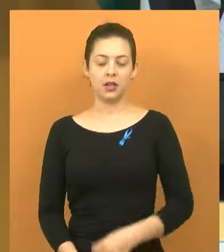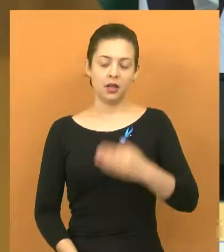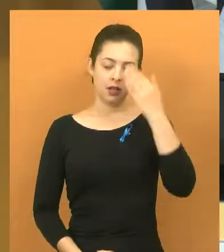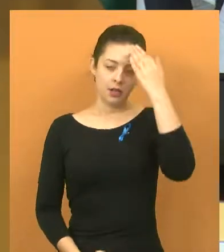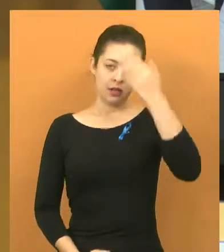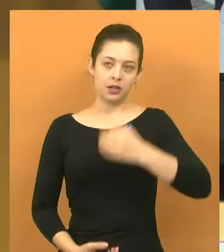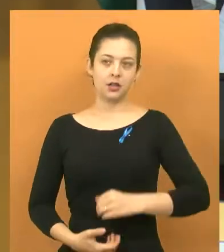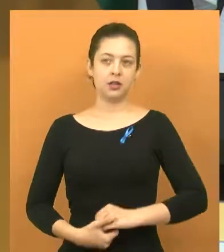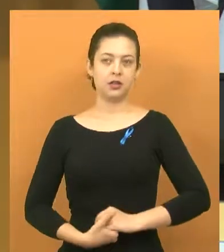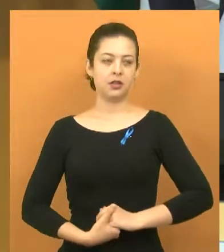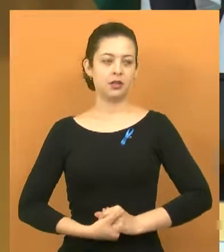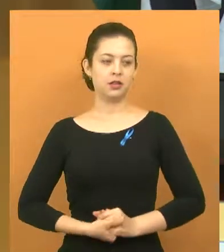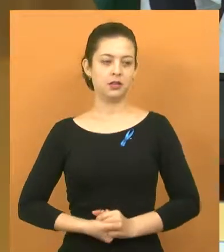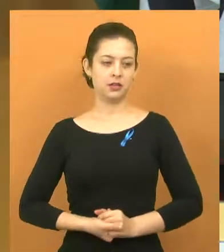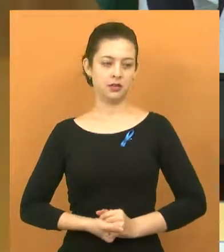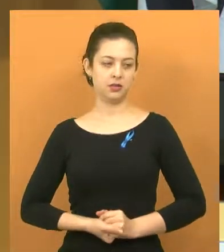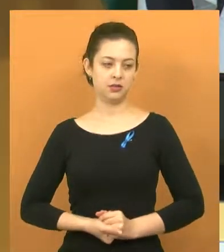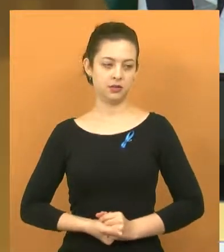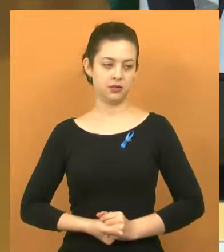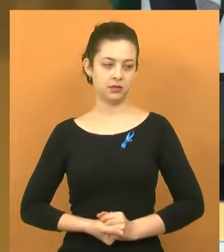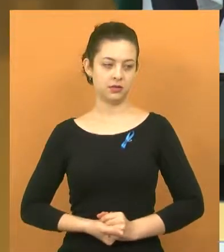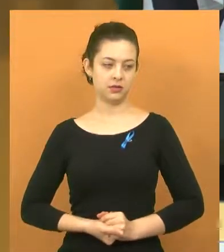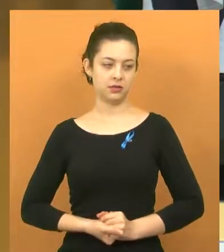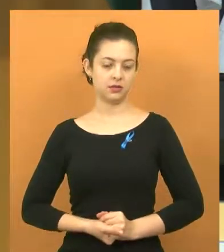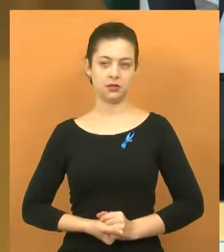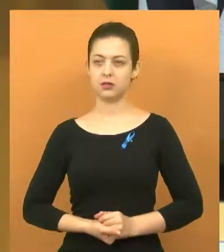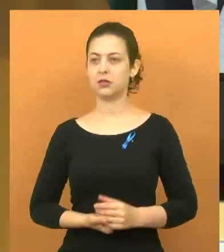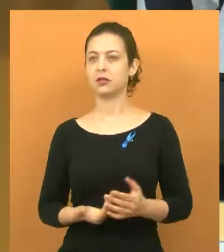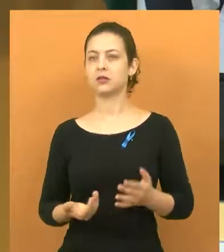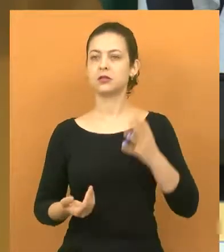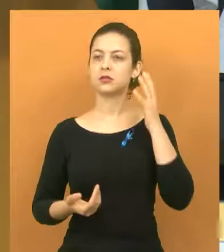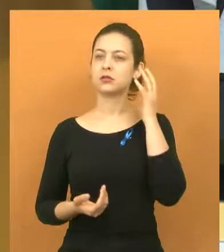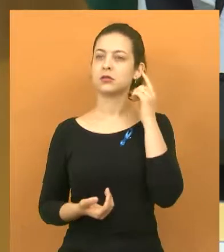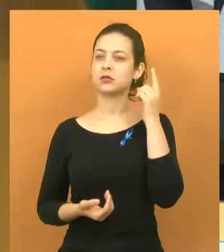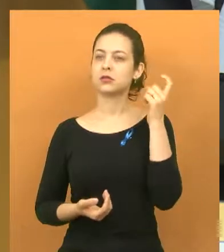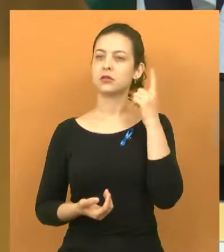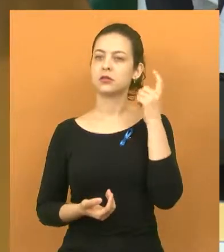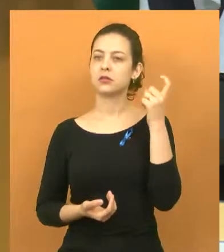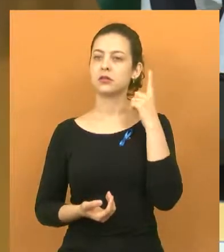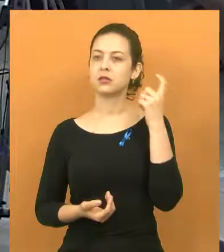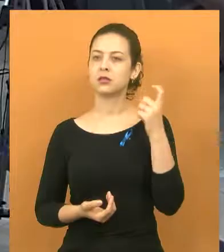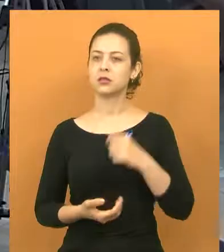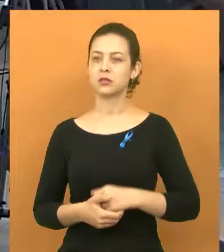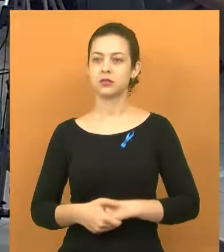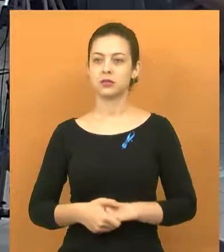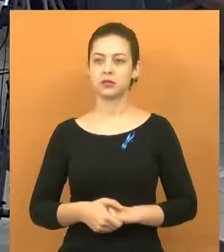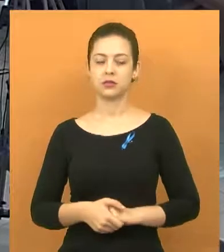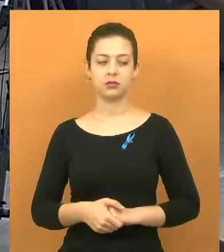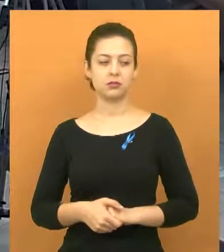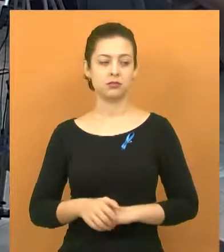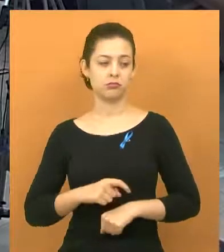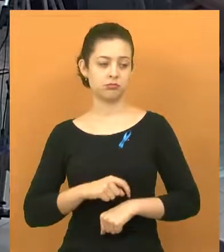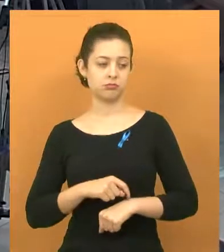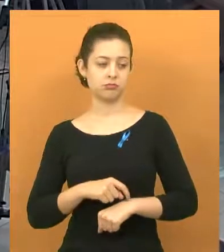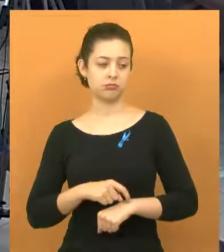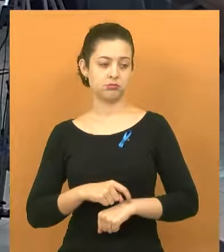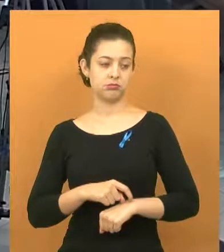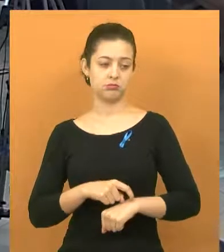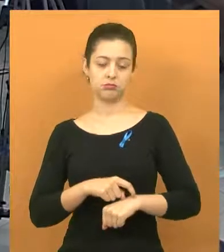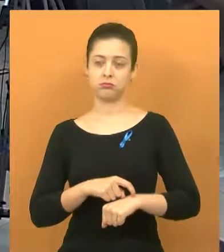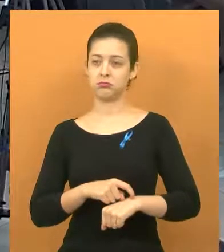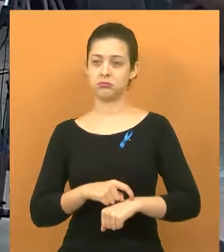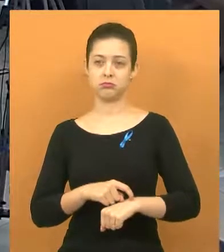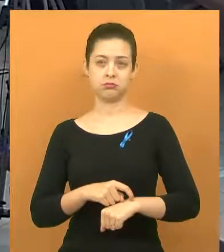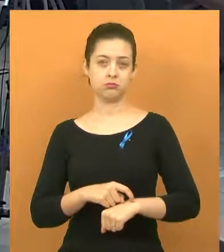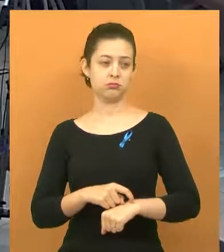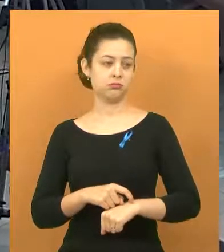Pode falar, Juarez. O senhor vai ficar sem som? Alô? Está falando, está ouvindo. O senhor vai ficar sem horário, porque para muitas pessoas...